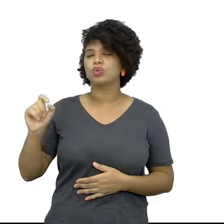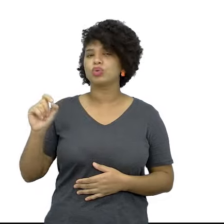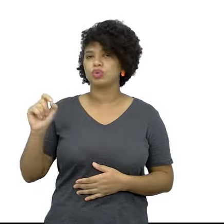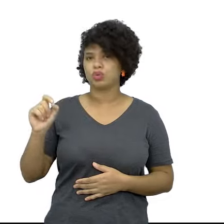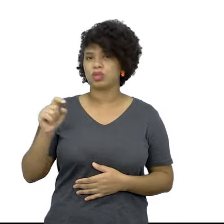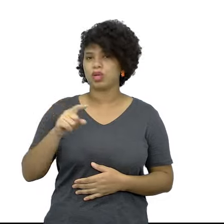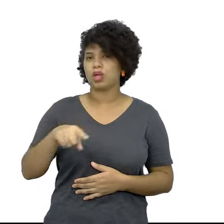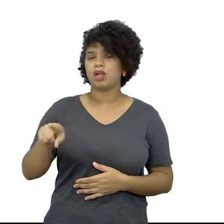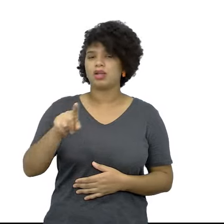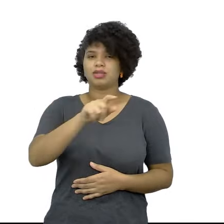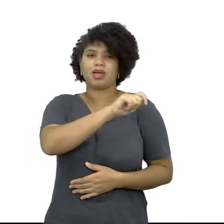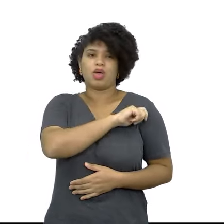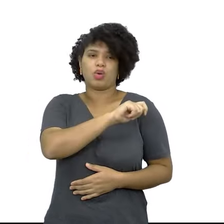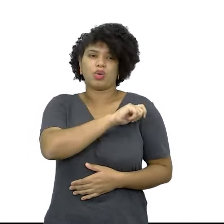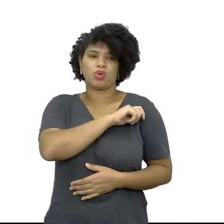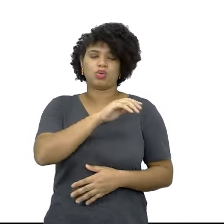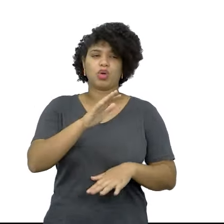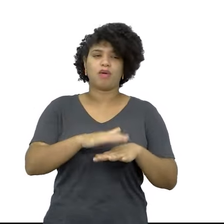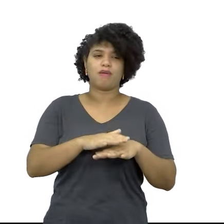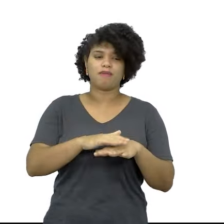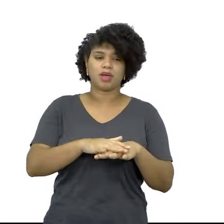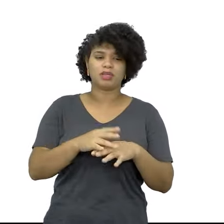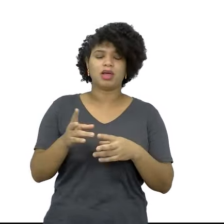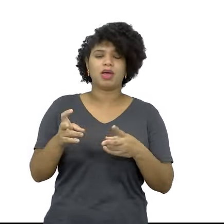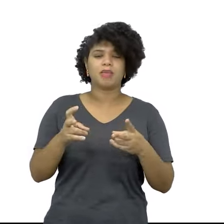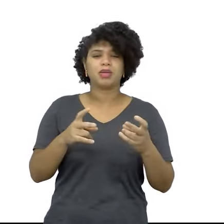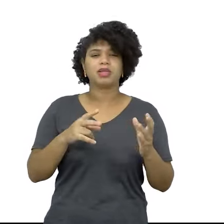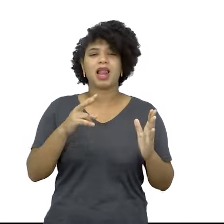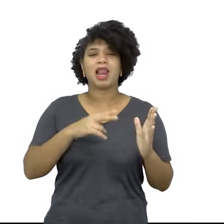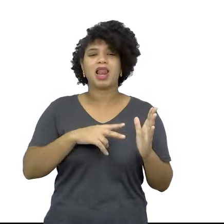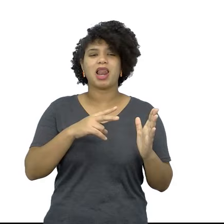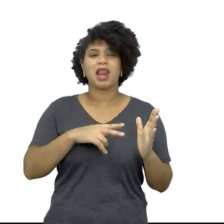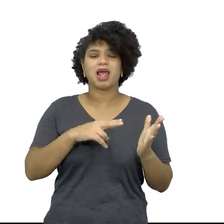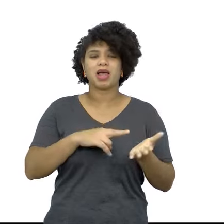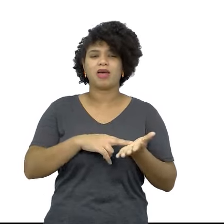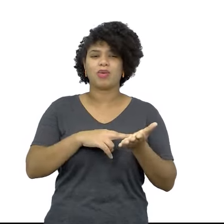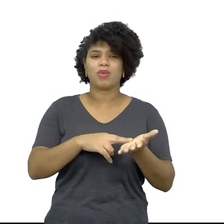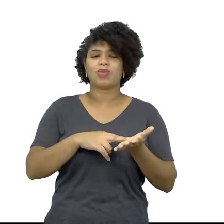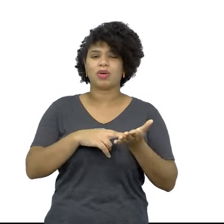os estudantes farão a leitura de uma carta, né?